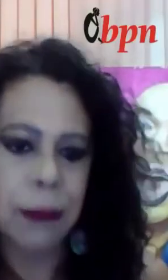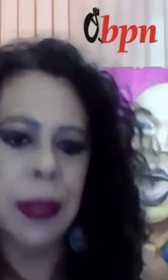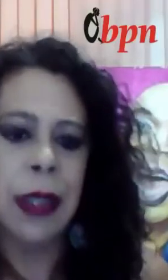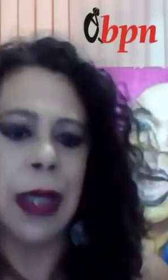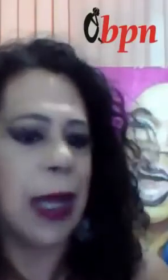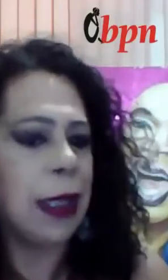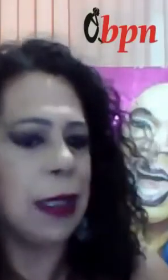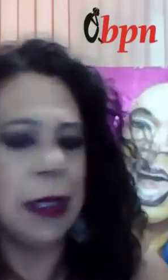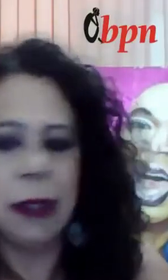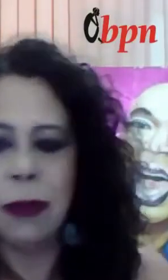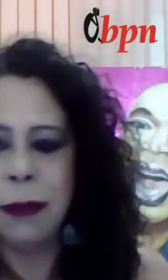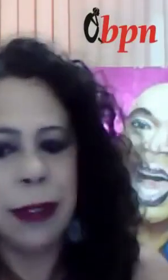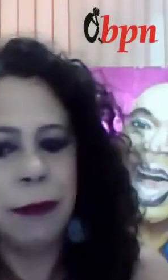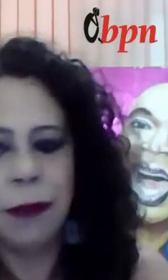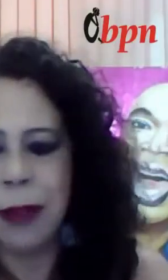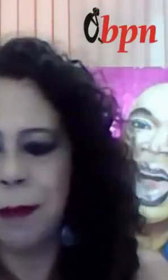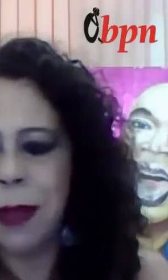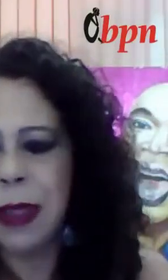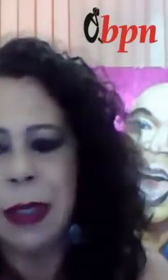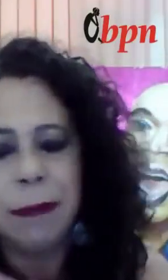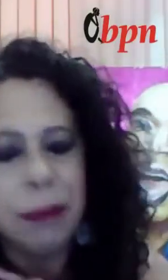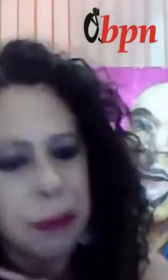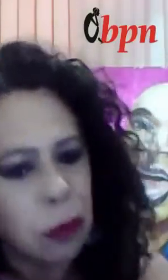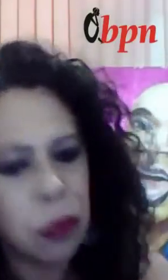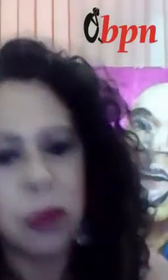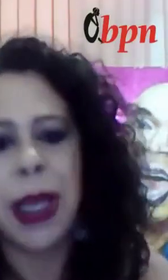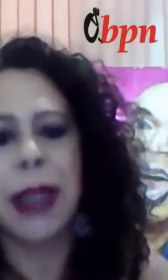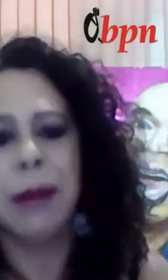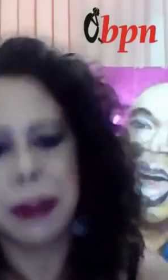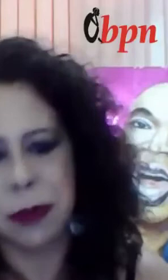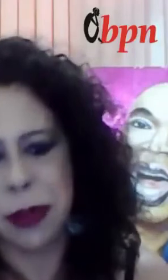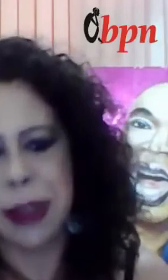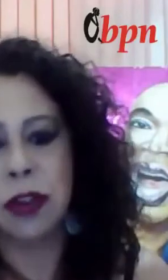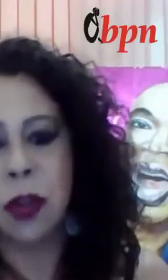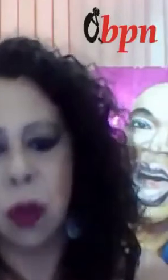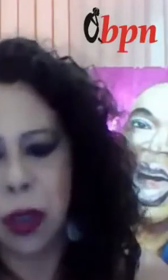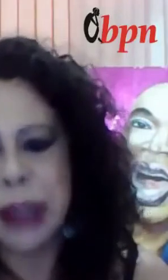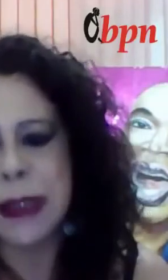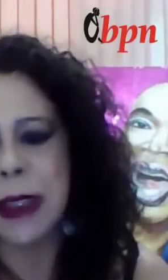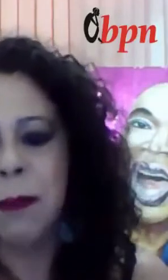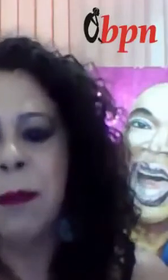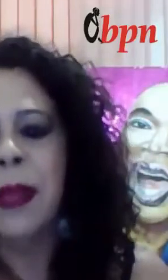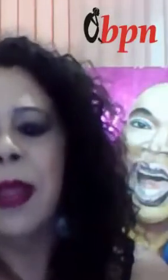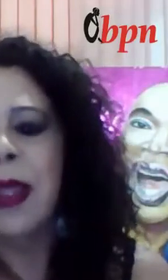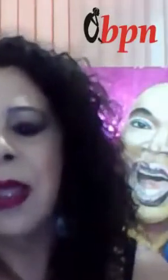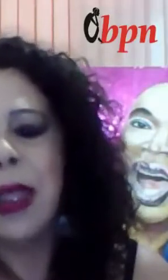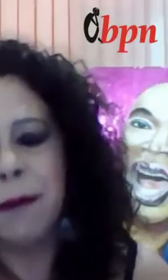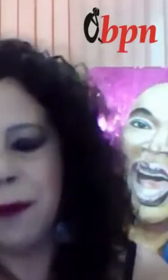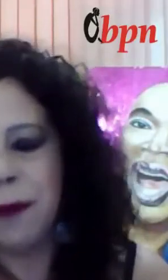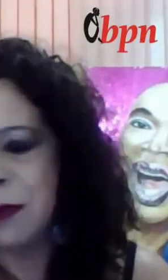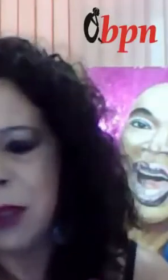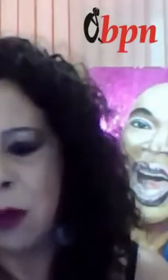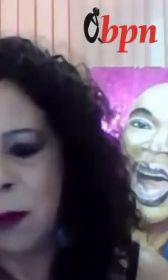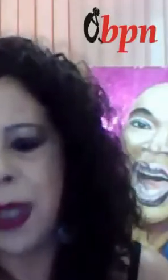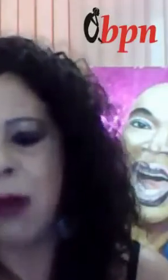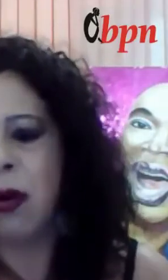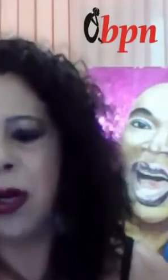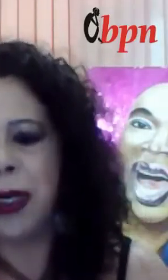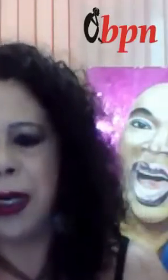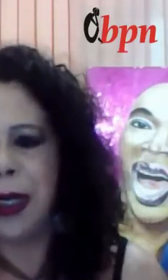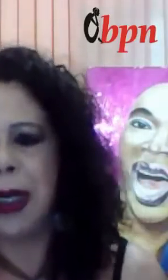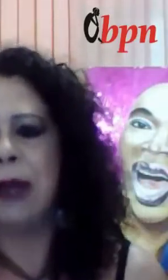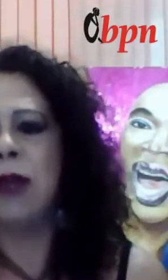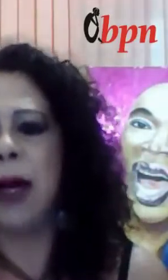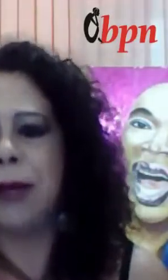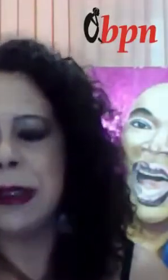conferência. Tá? E, enfim, e muito obrigada mesmo, Conceição, de coração. E vamos acompanhar